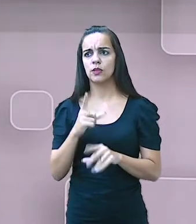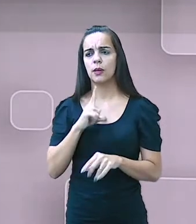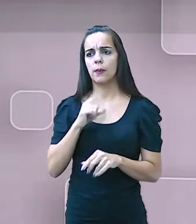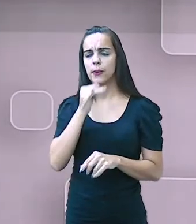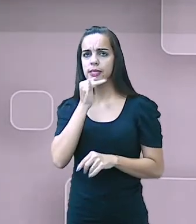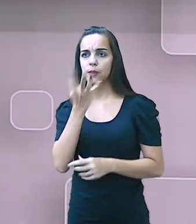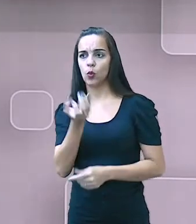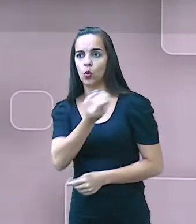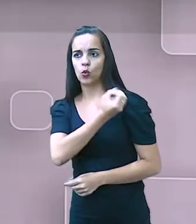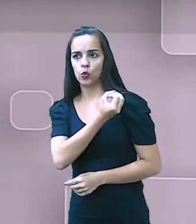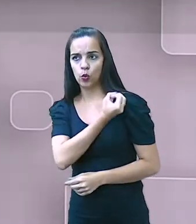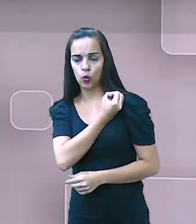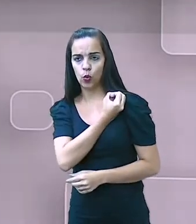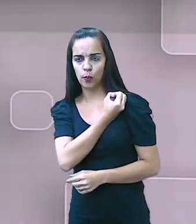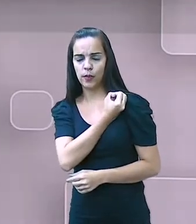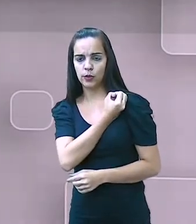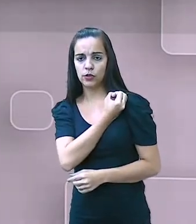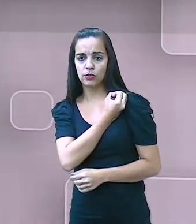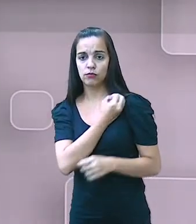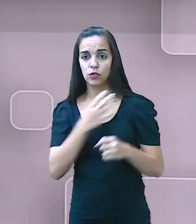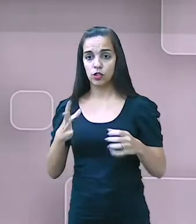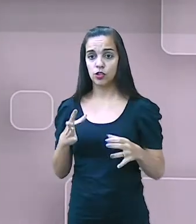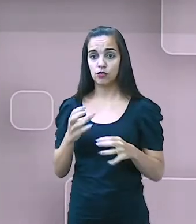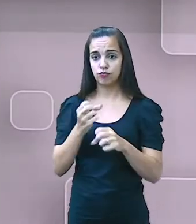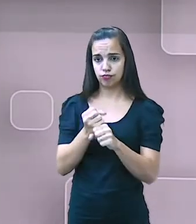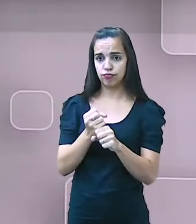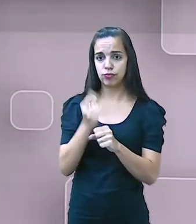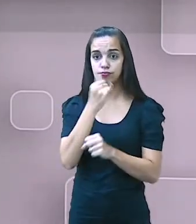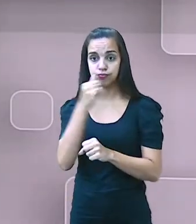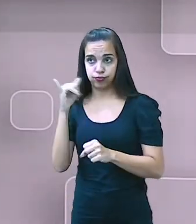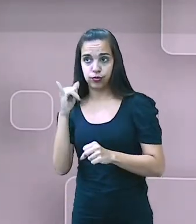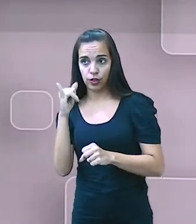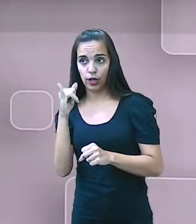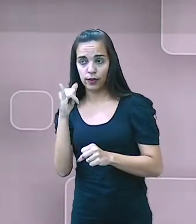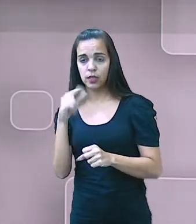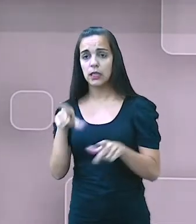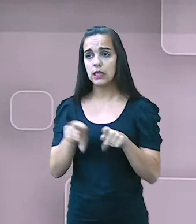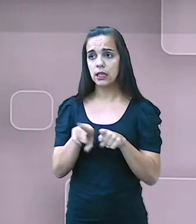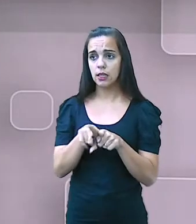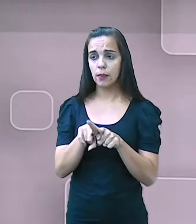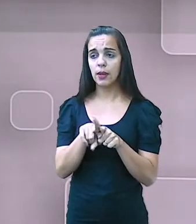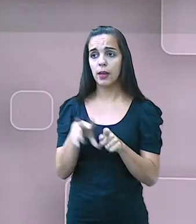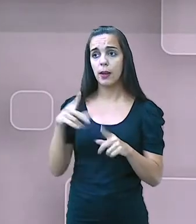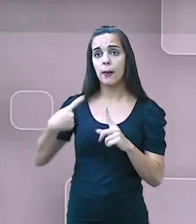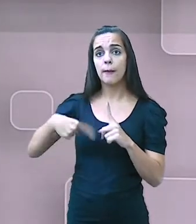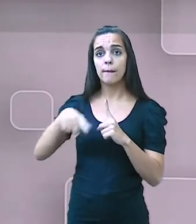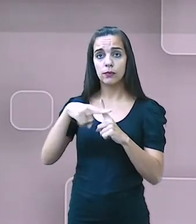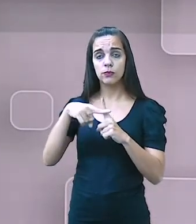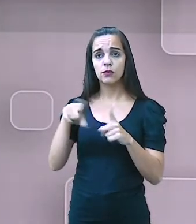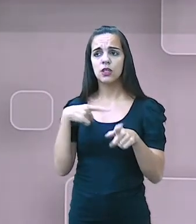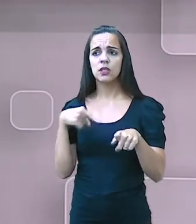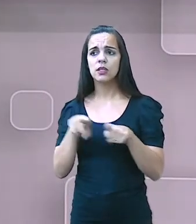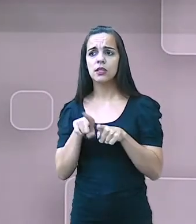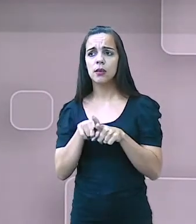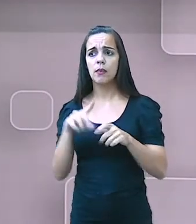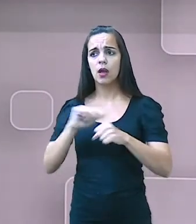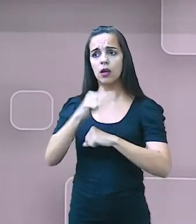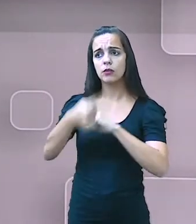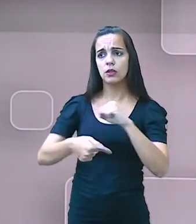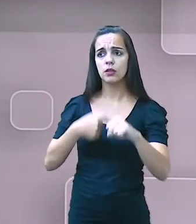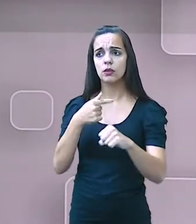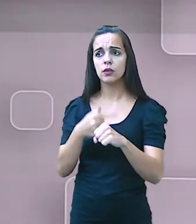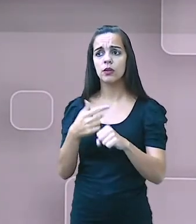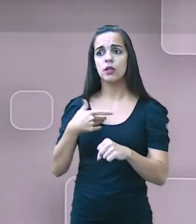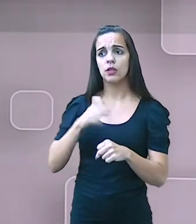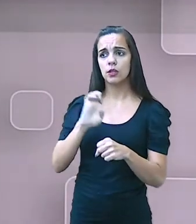de cargas elétricas positivas. Qual é a partícula subatômica que possui carga elétrica positiva? Qual